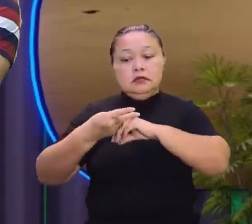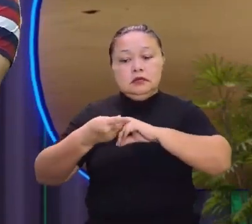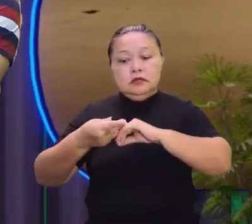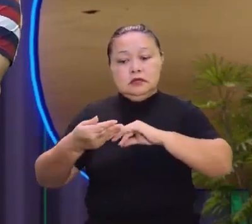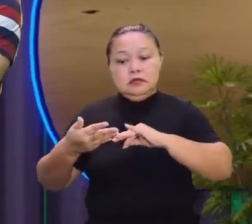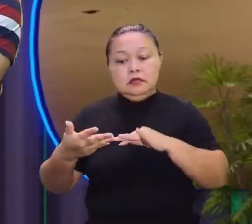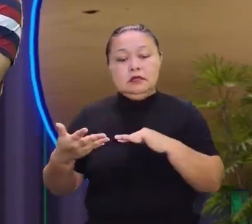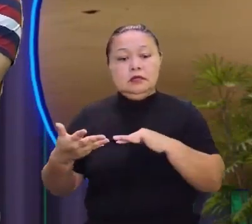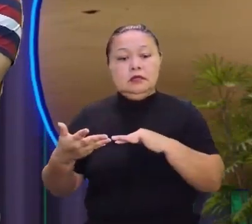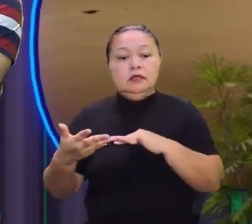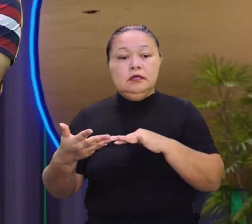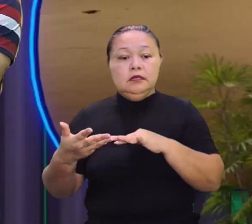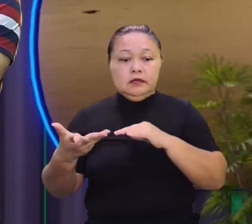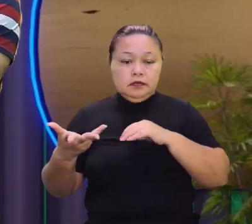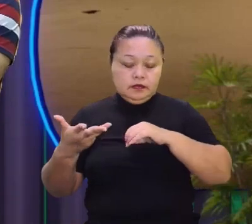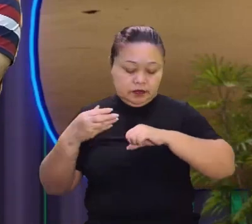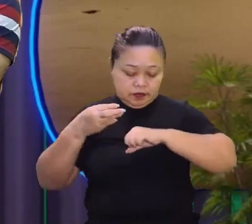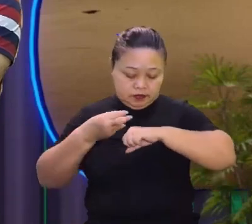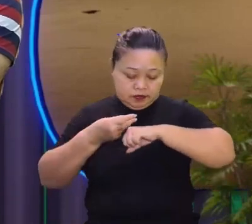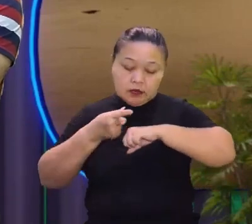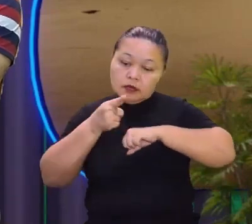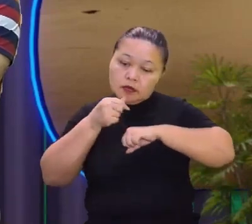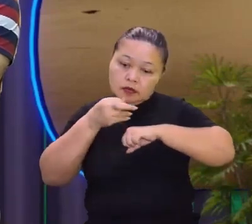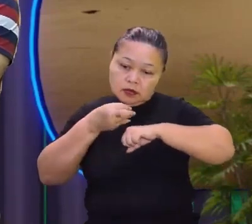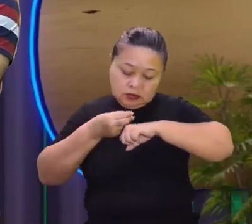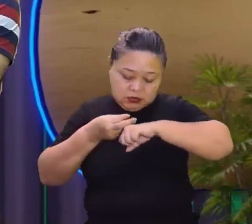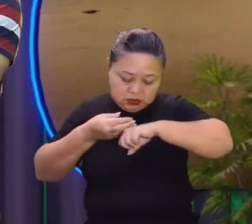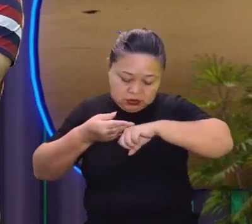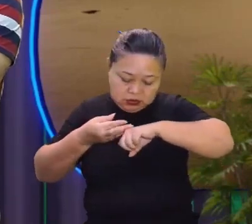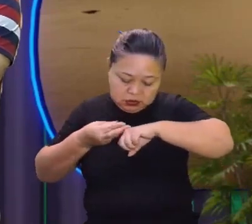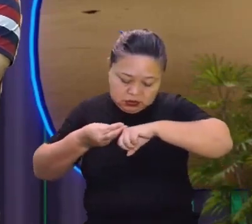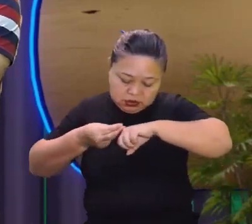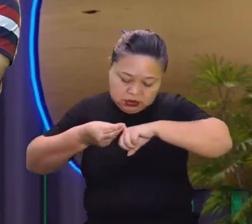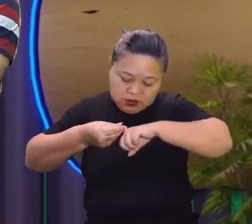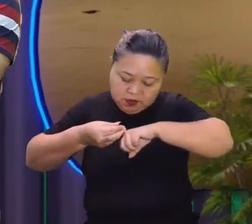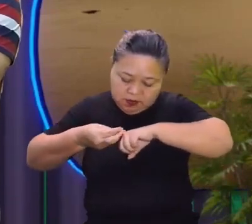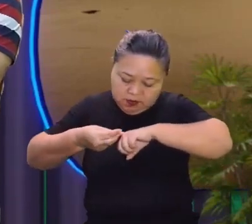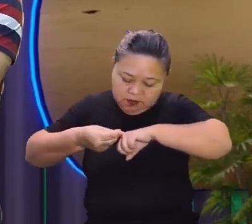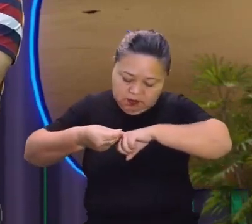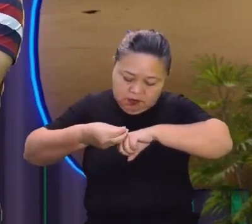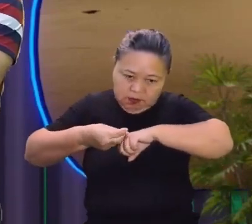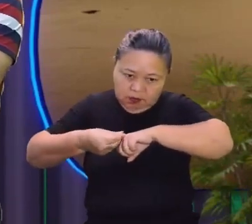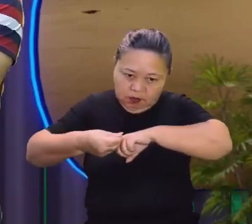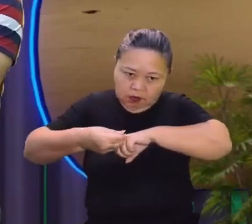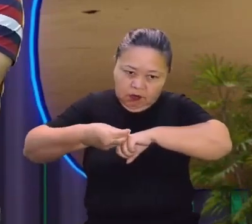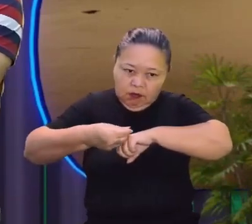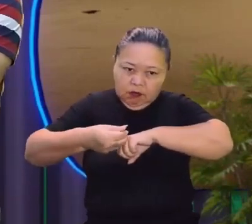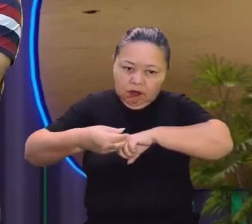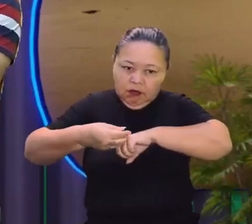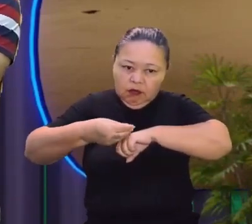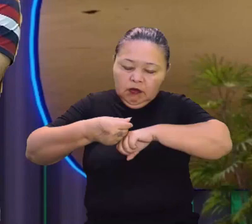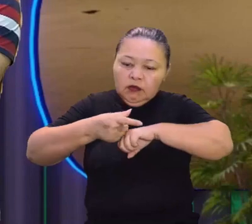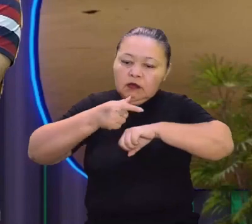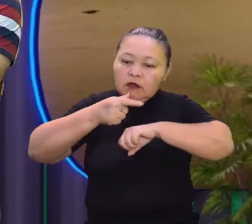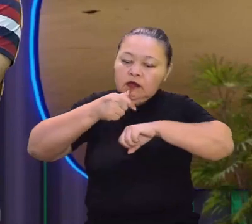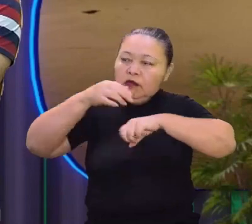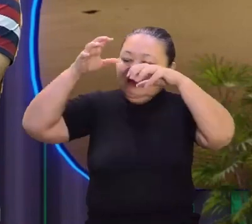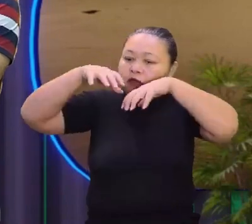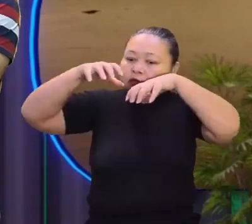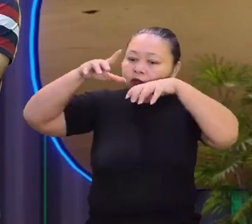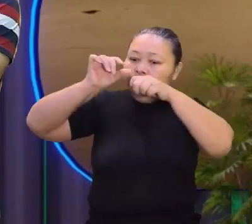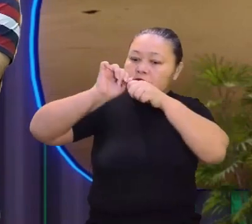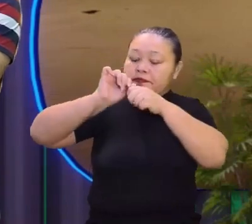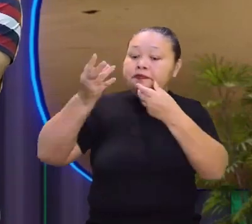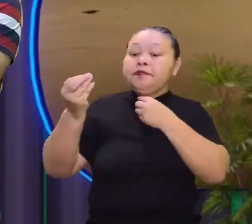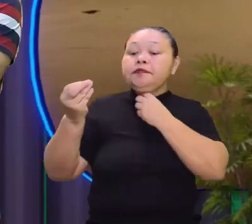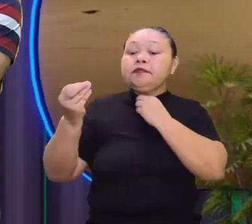rocha. Justo. Ela incide sobre a rocha, né? Ela entra na estrutura rochosa e a gente sabe que a água da chuva tem